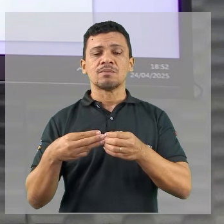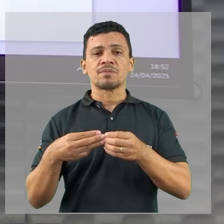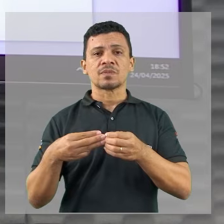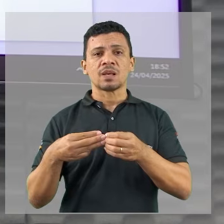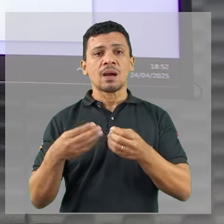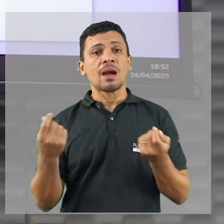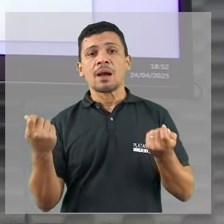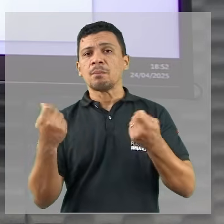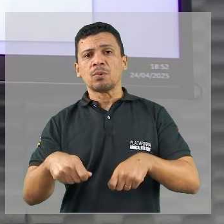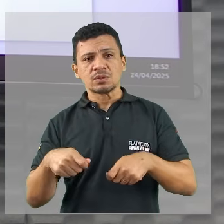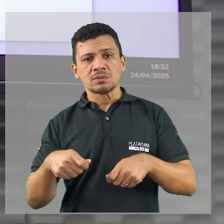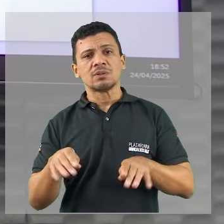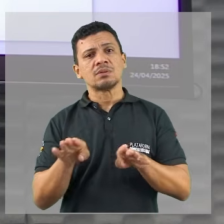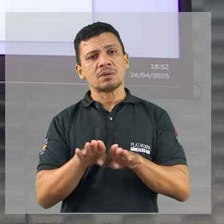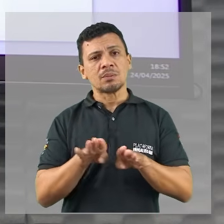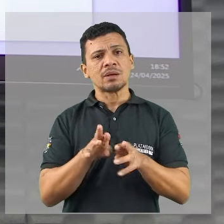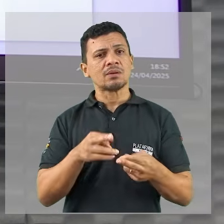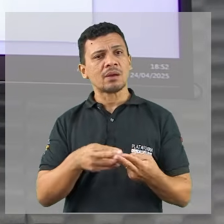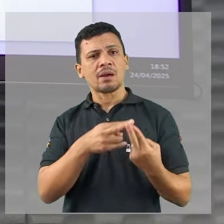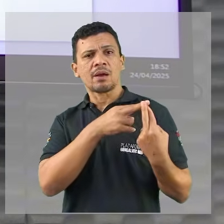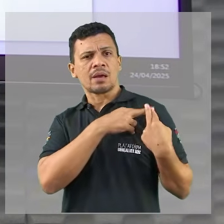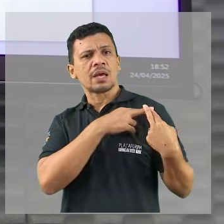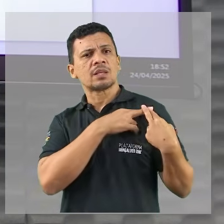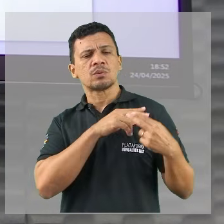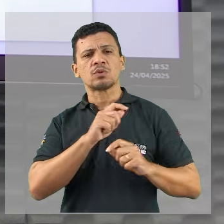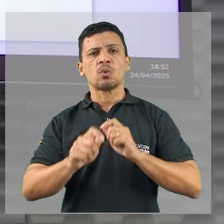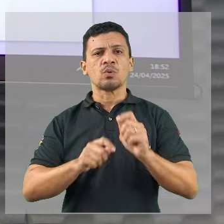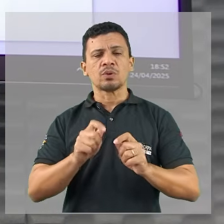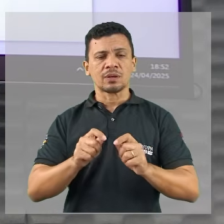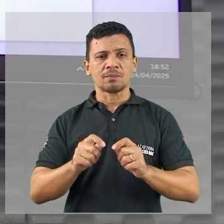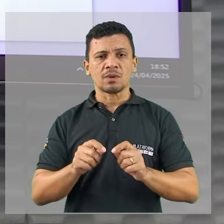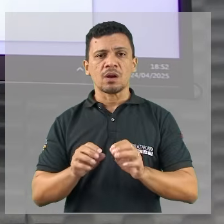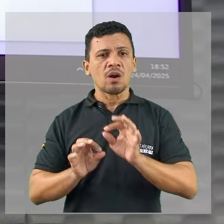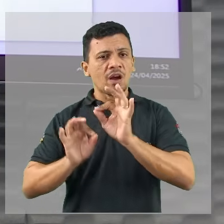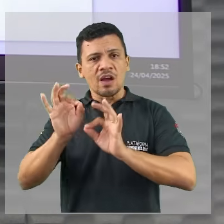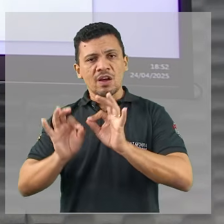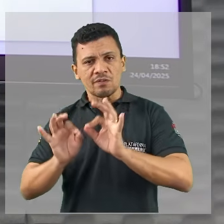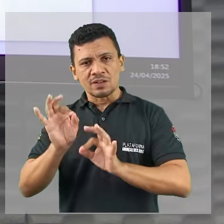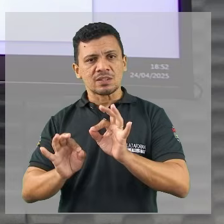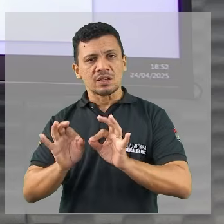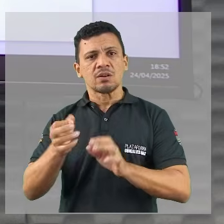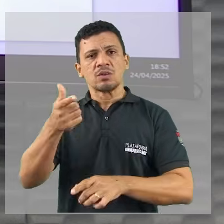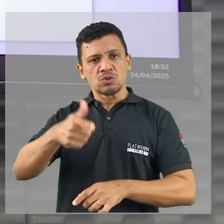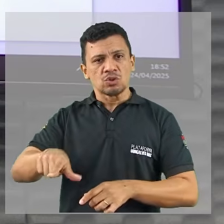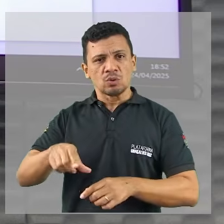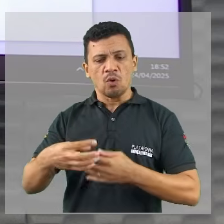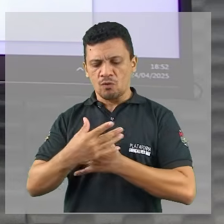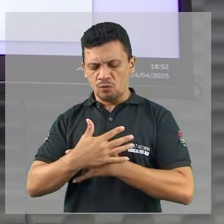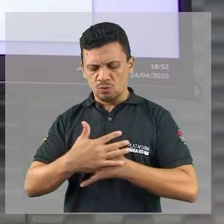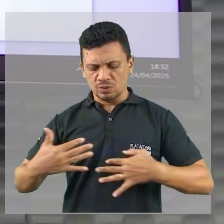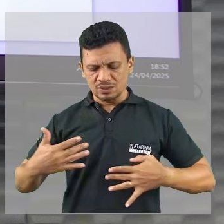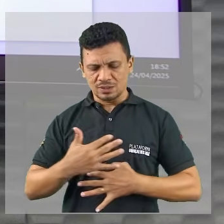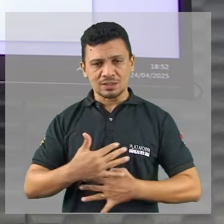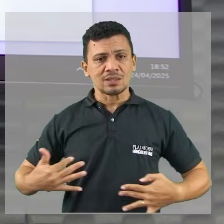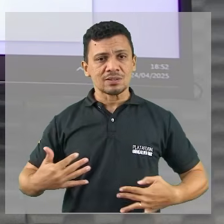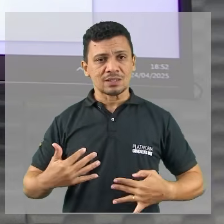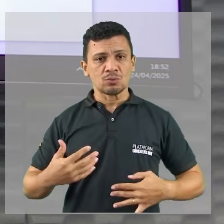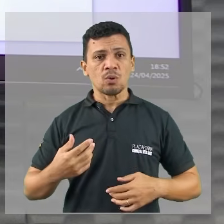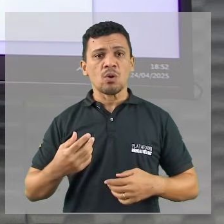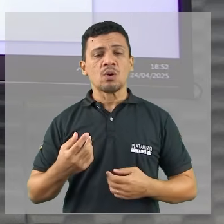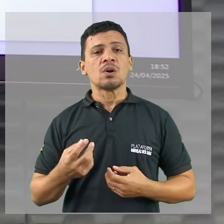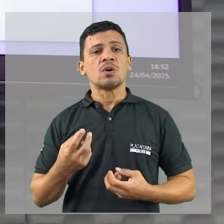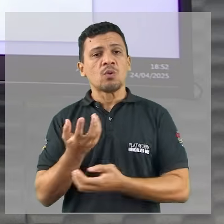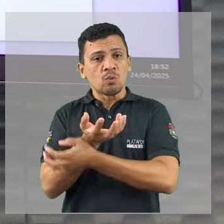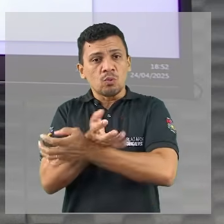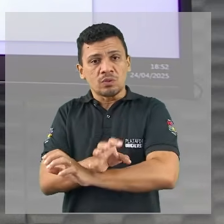que são responsáveis por reconstruir, refazer esse tecido, tá? Tornando ele um